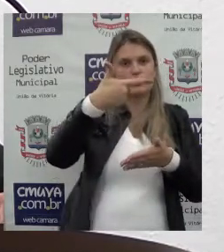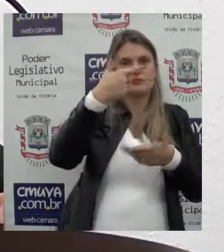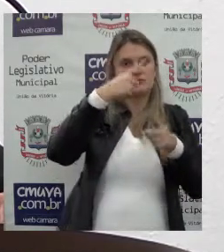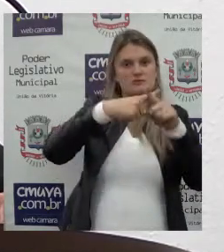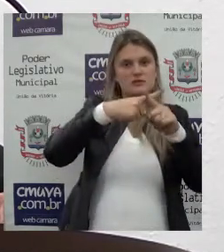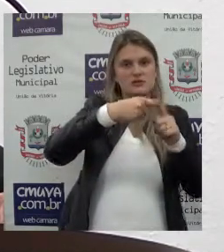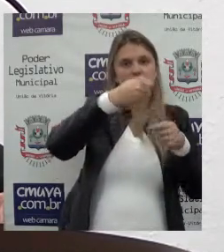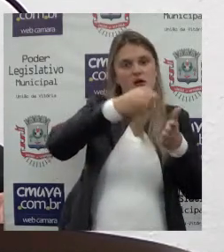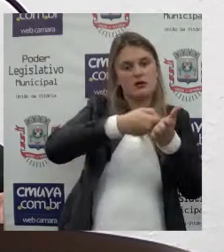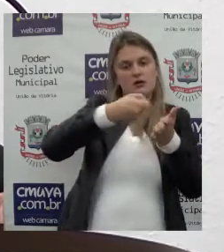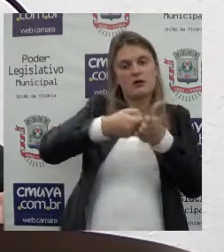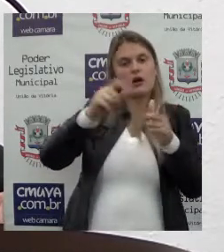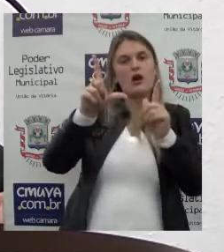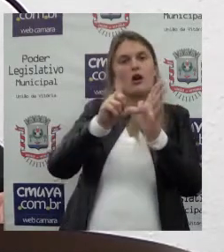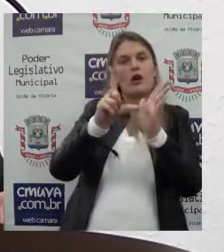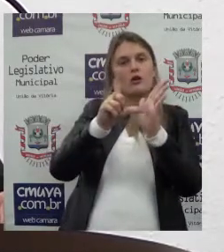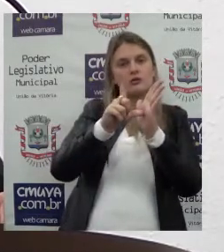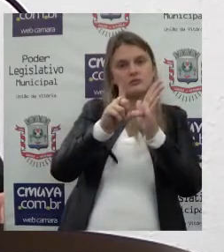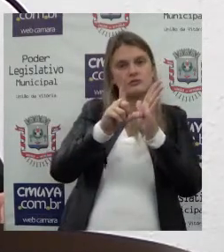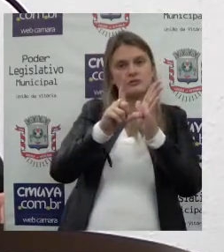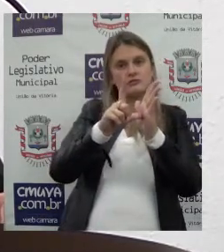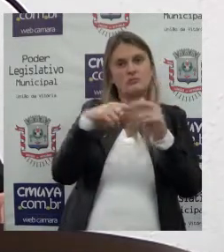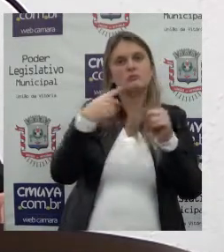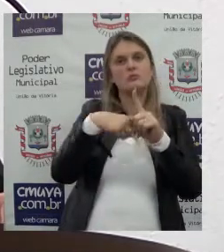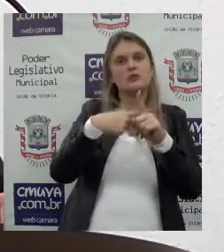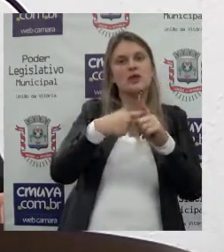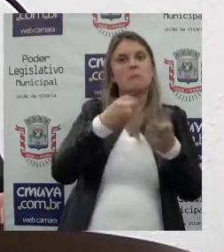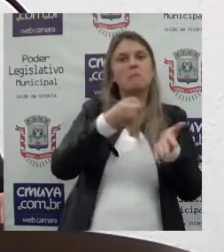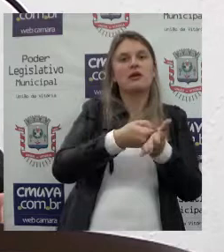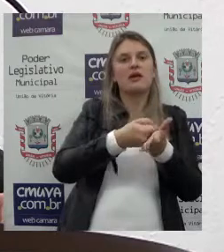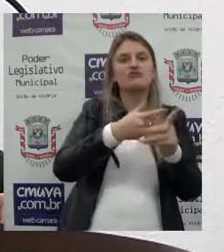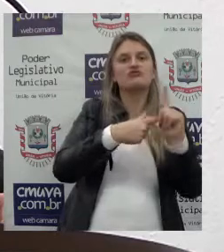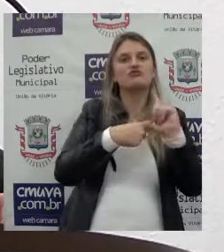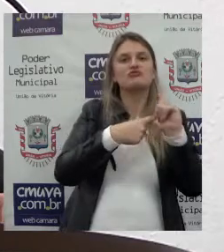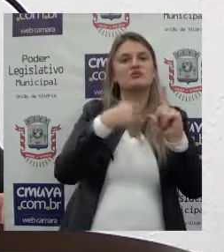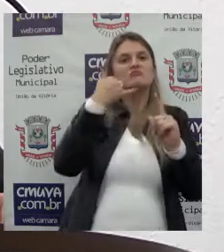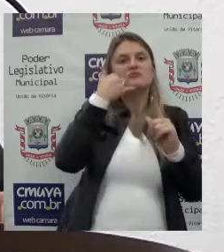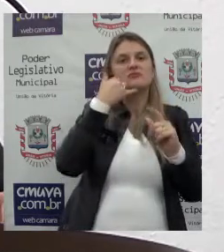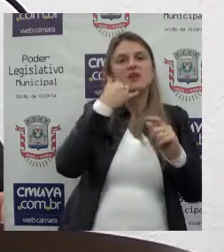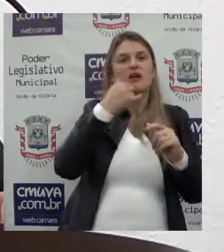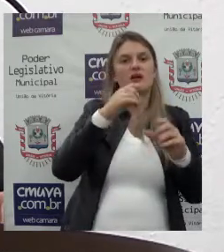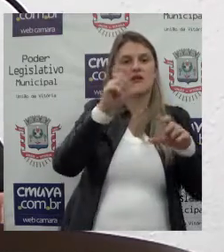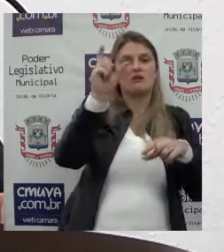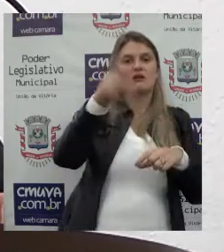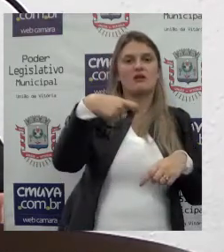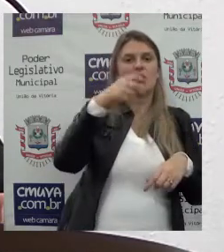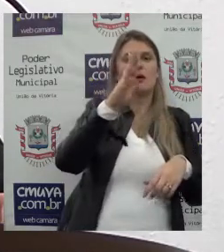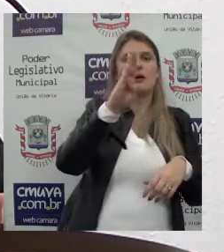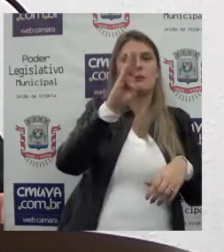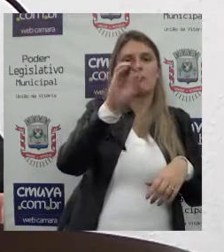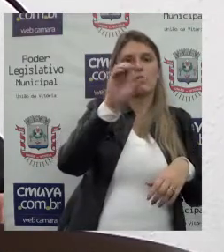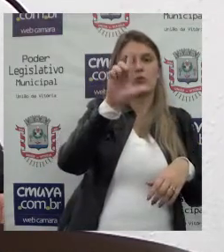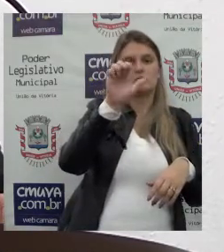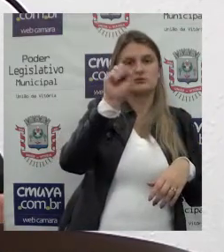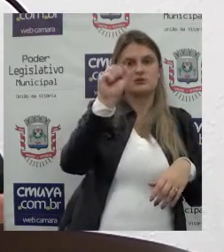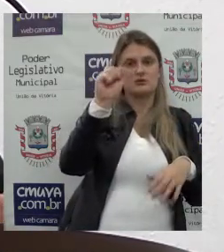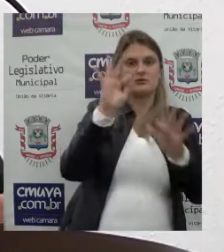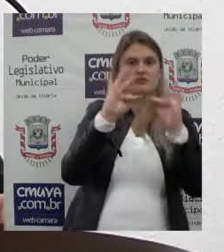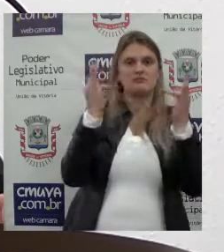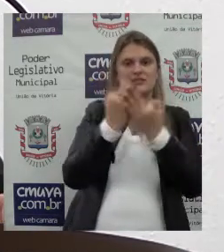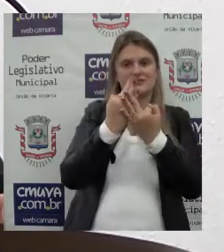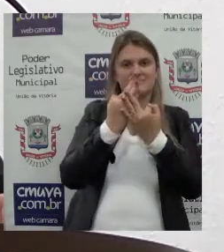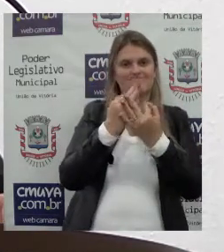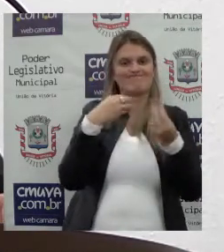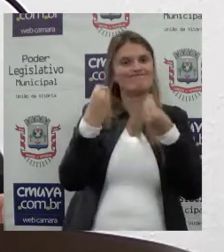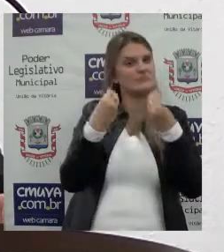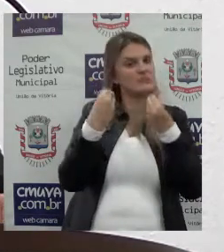lá, como eu já vi isso. Como eu já vi gente pagando conta de celular com o cartão da Bolsa Família numa lotérica. Chega um dia numa lotérica e veja